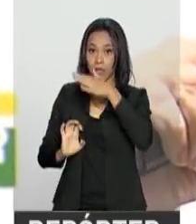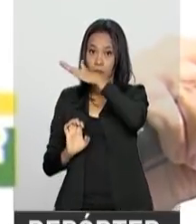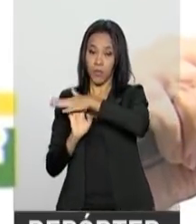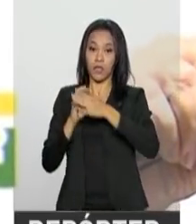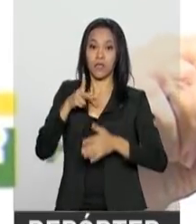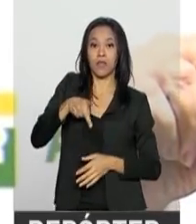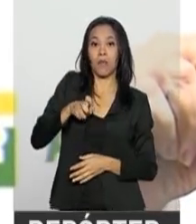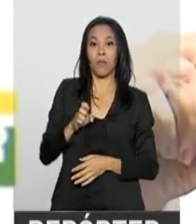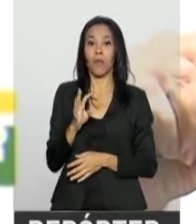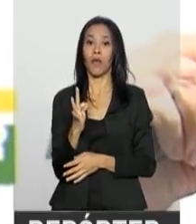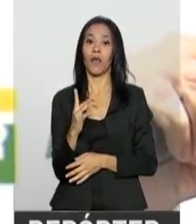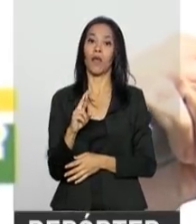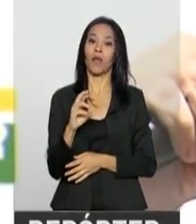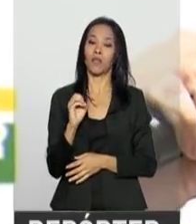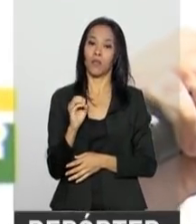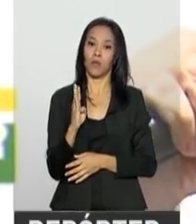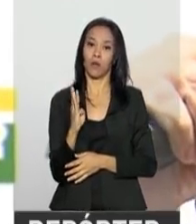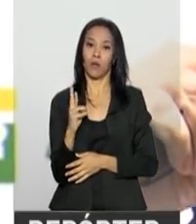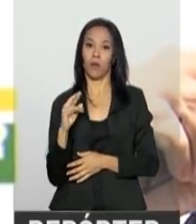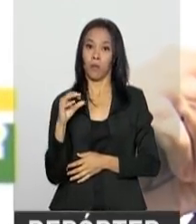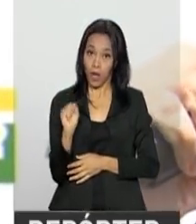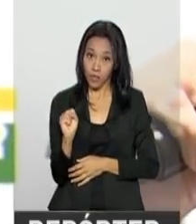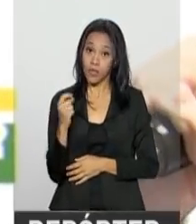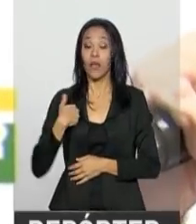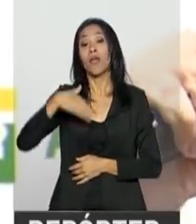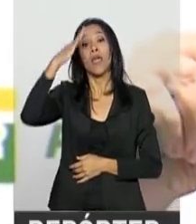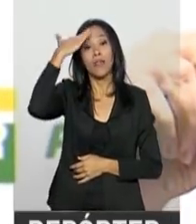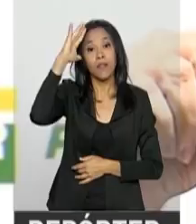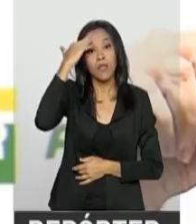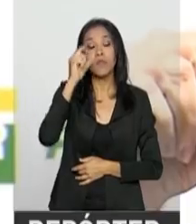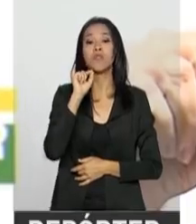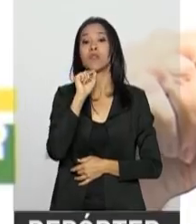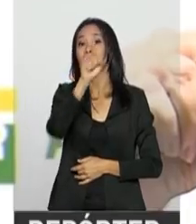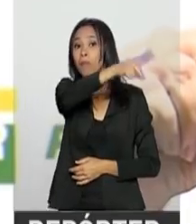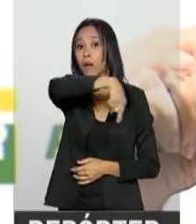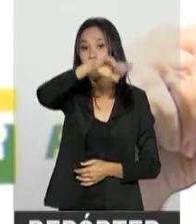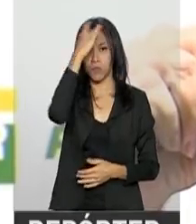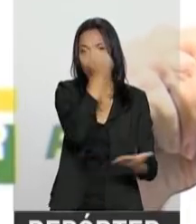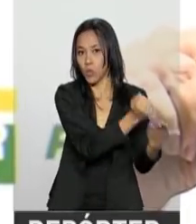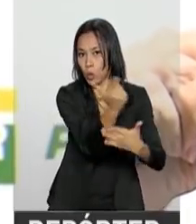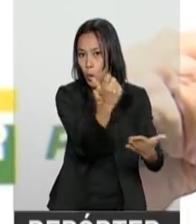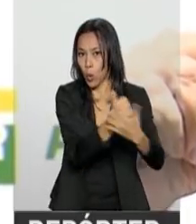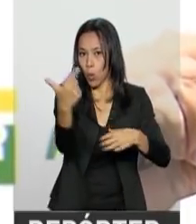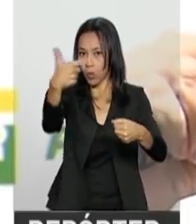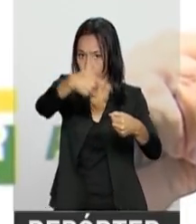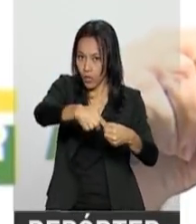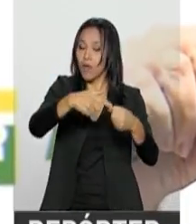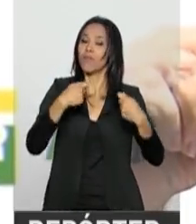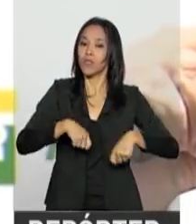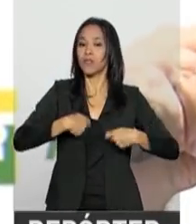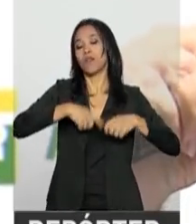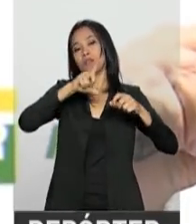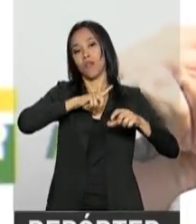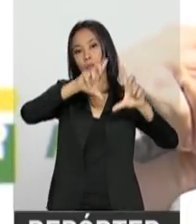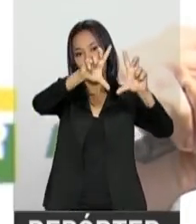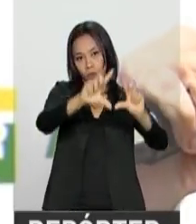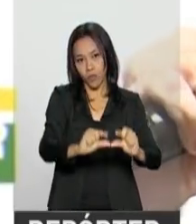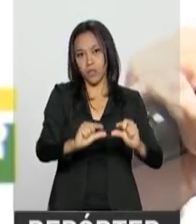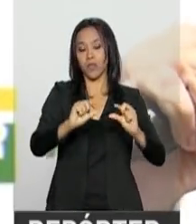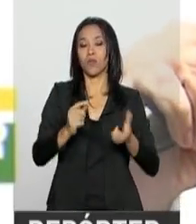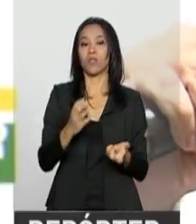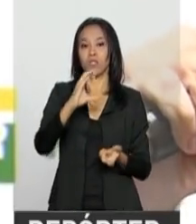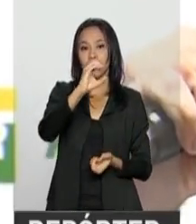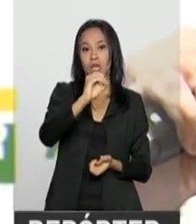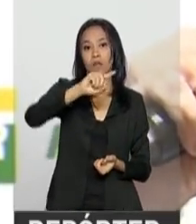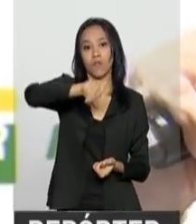nós entendemos é que para os consumidores teria que haver uma redução mínima de 25